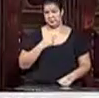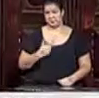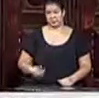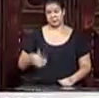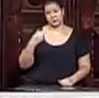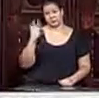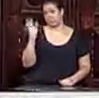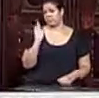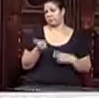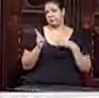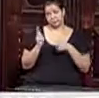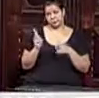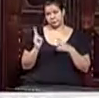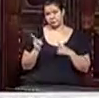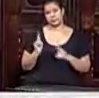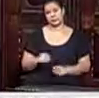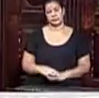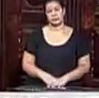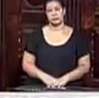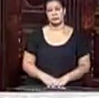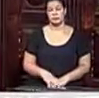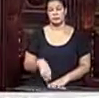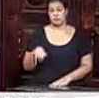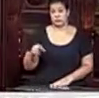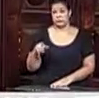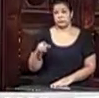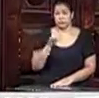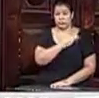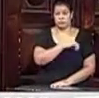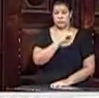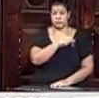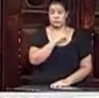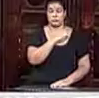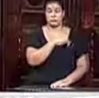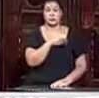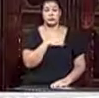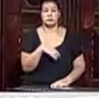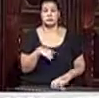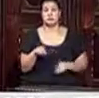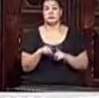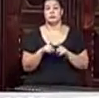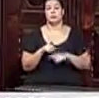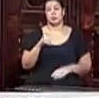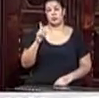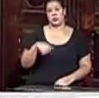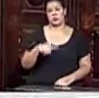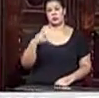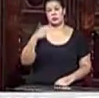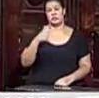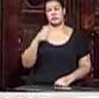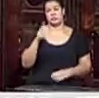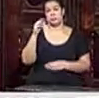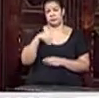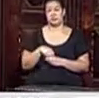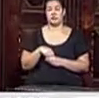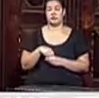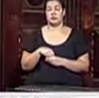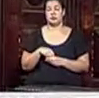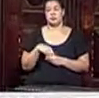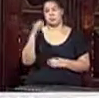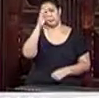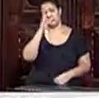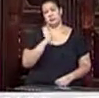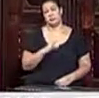federativas achincalhadas. E o Rio de Janeiro é o segundo produto interno bruto desse